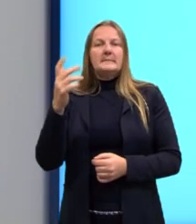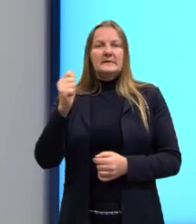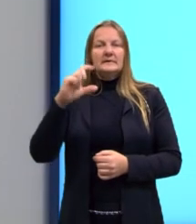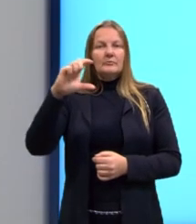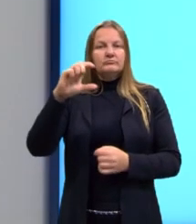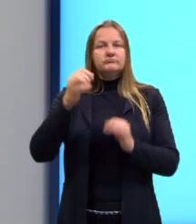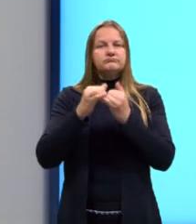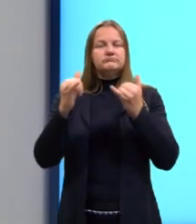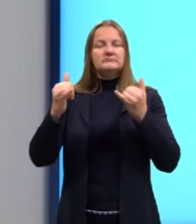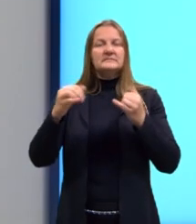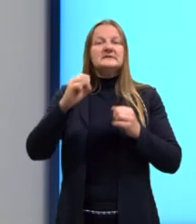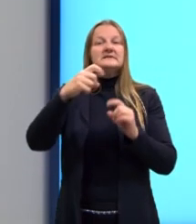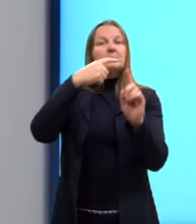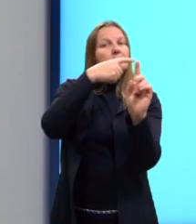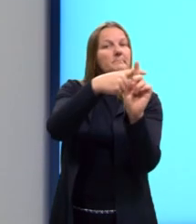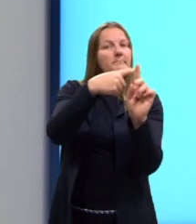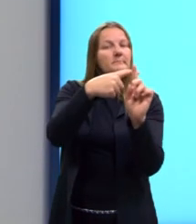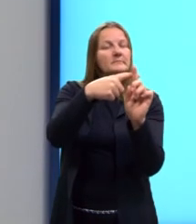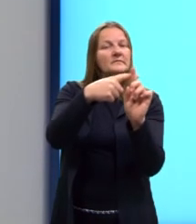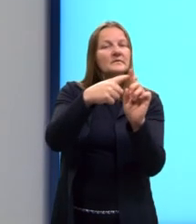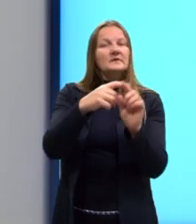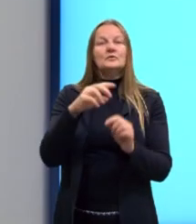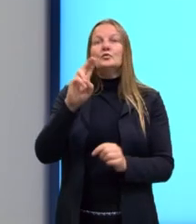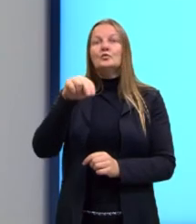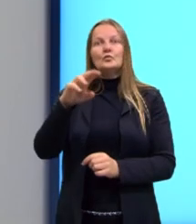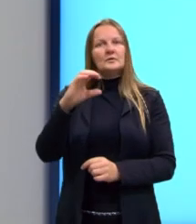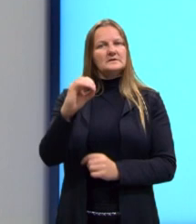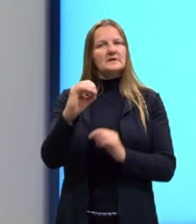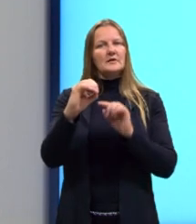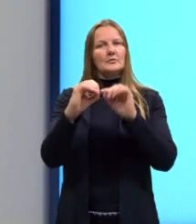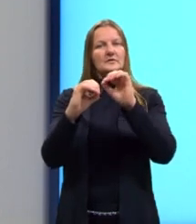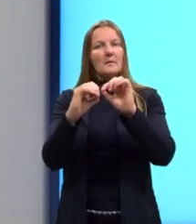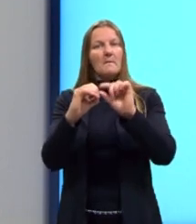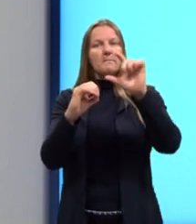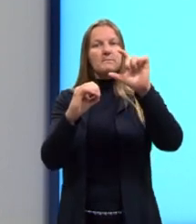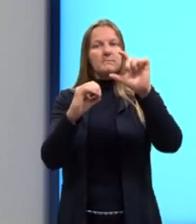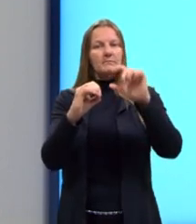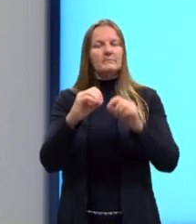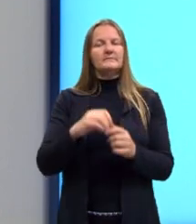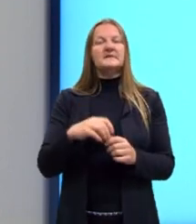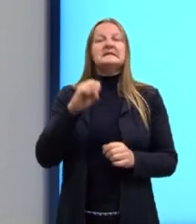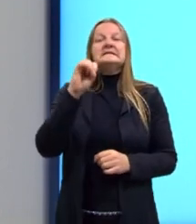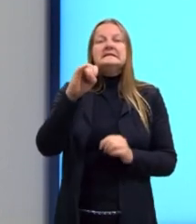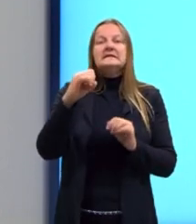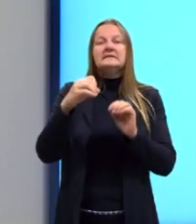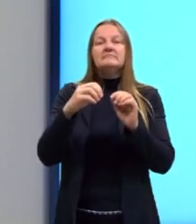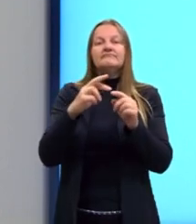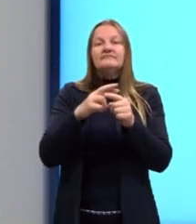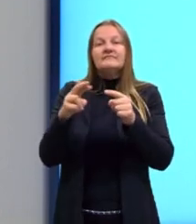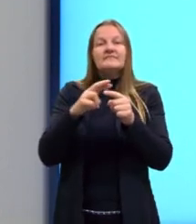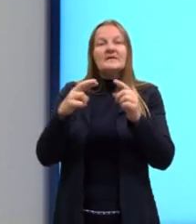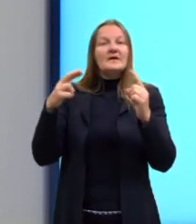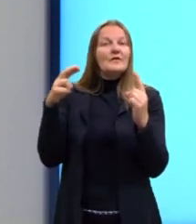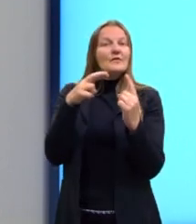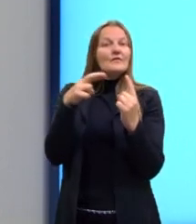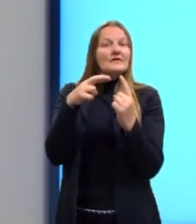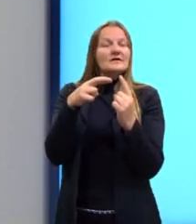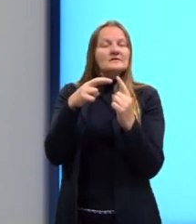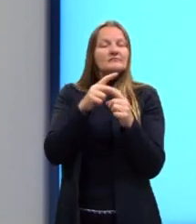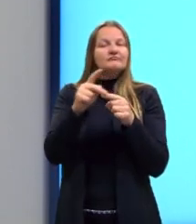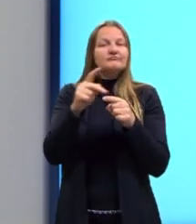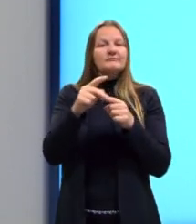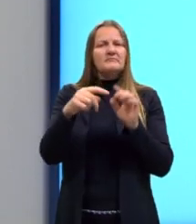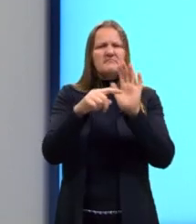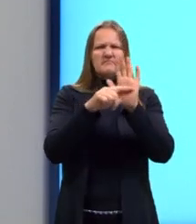for positivo for maior que zero agora se meu potencial padrão der negativo Será que vai ser uma pilha uma